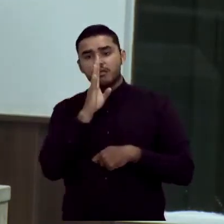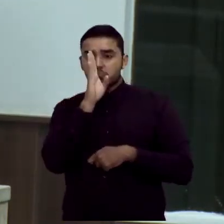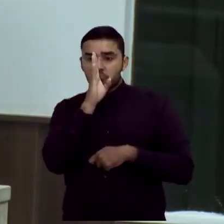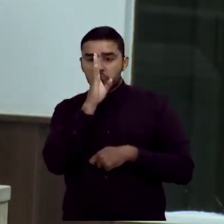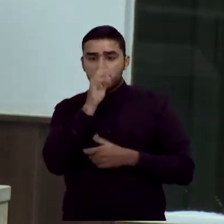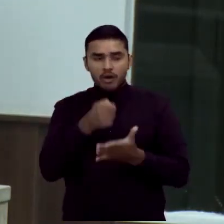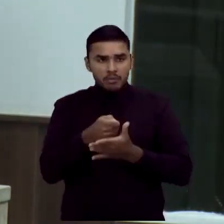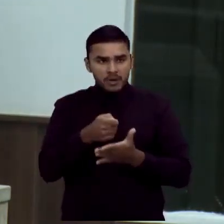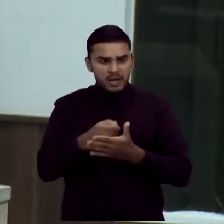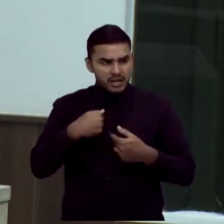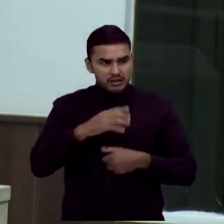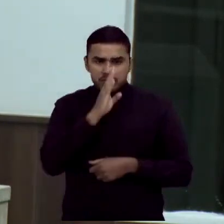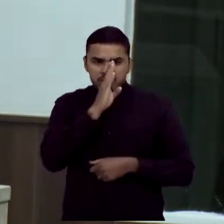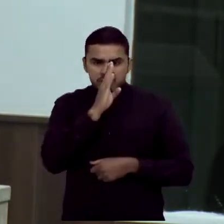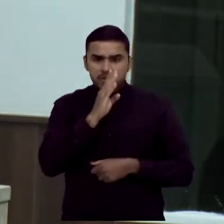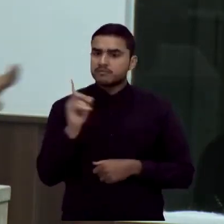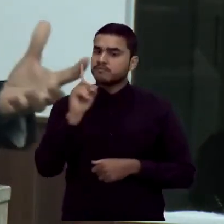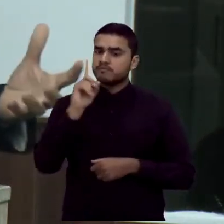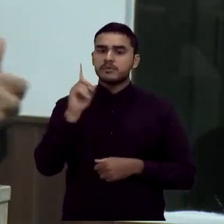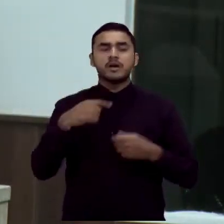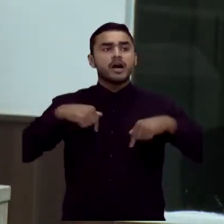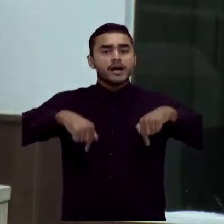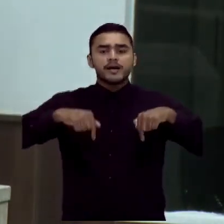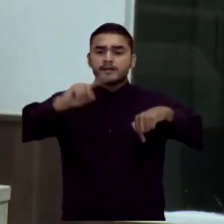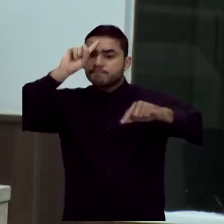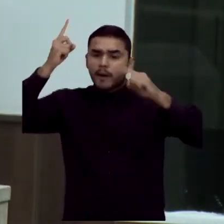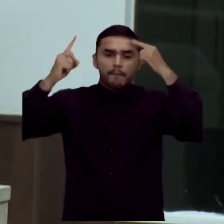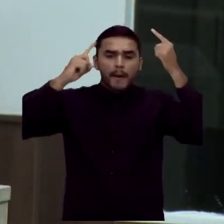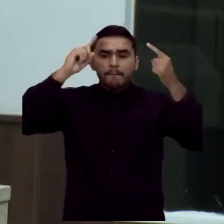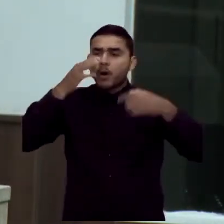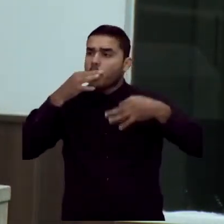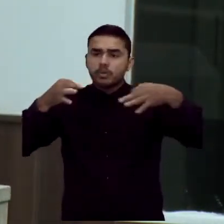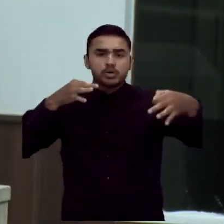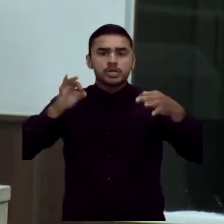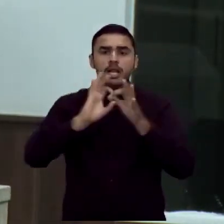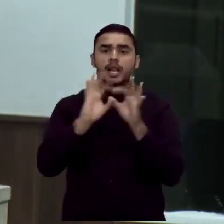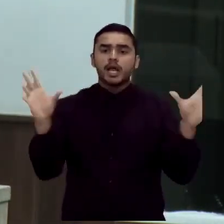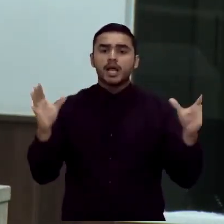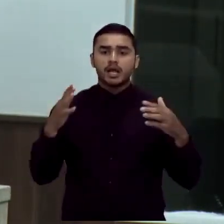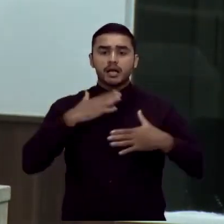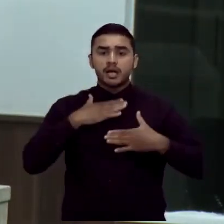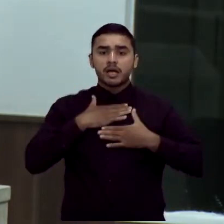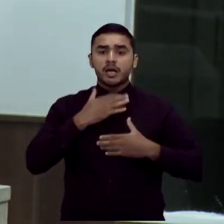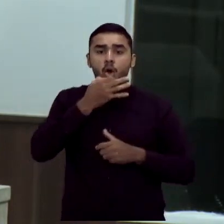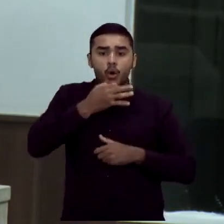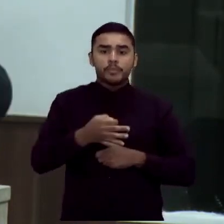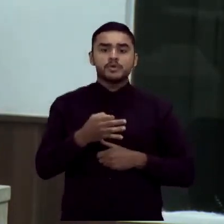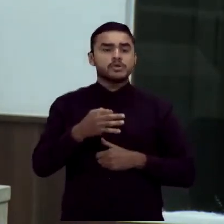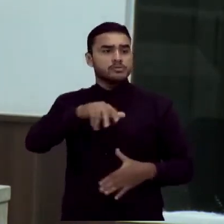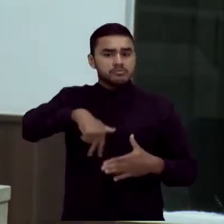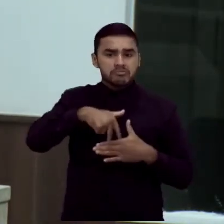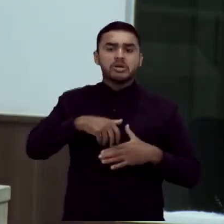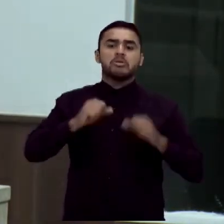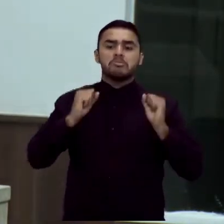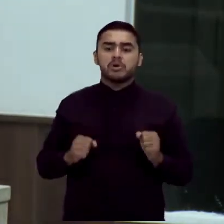calado. E o parlamento quer para discutir ideias, quer para falar aquilo que você pensa, aquilo que você acha e aquilo que